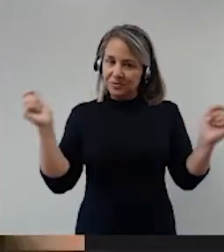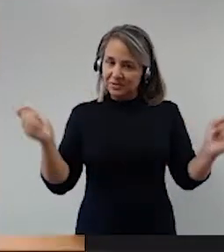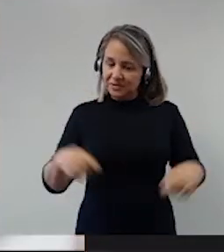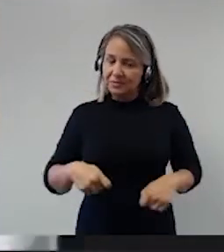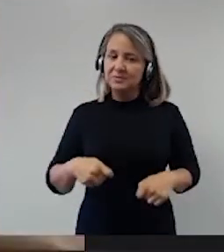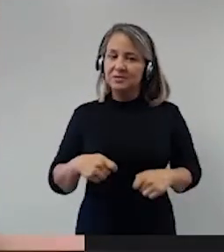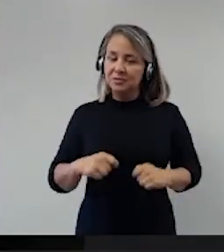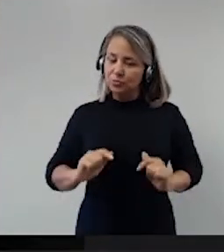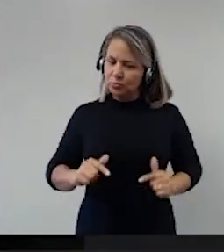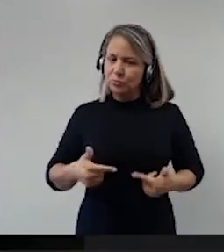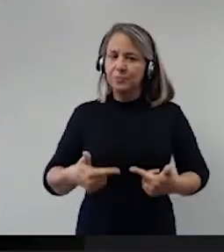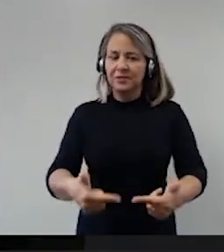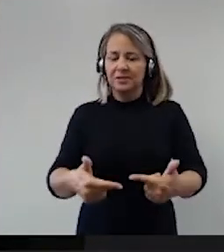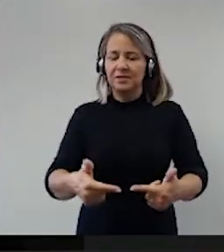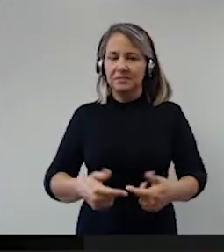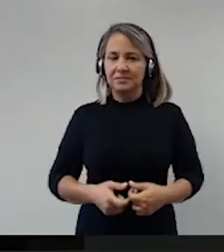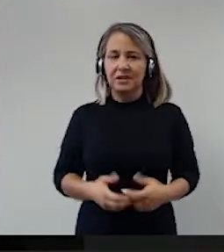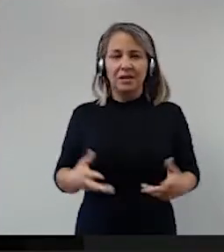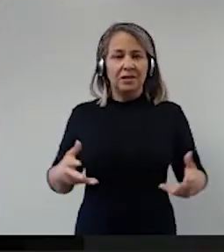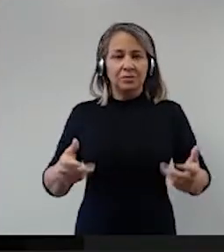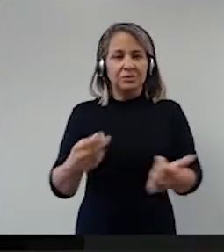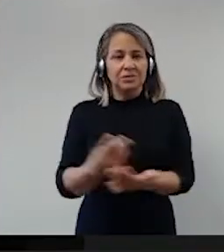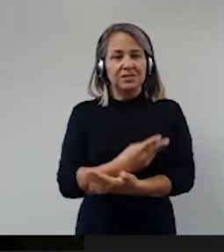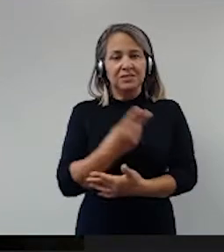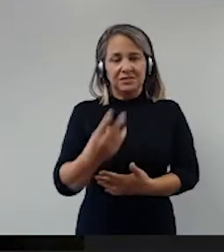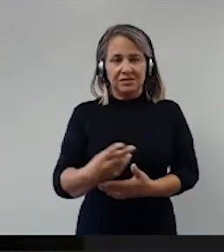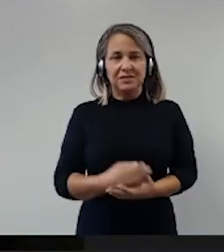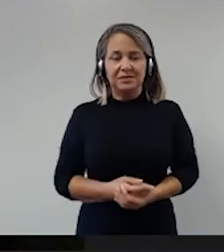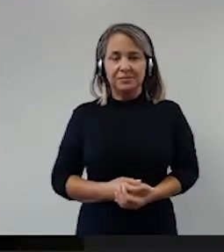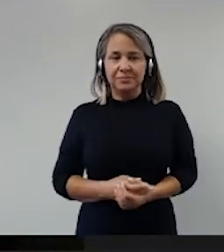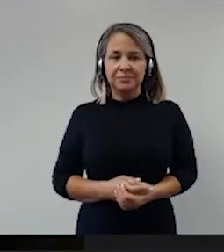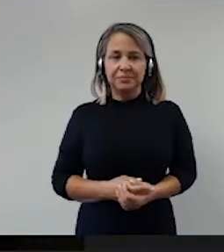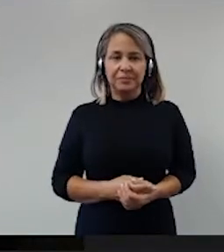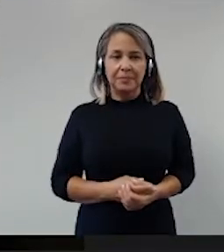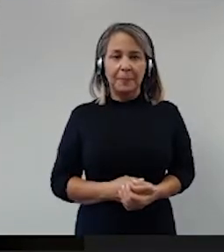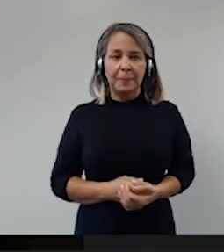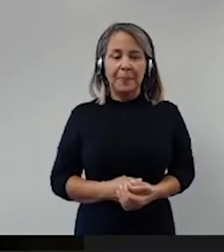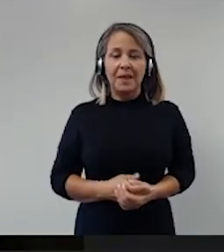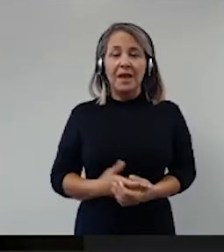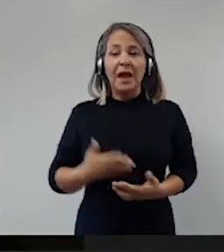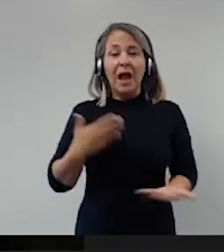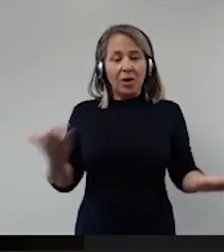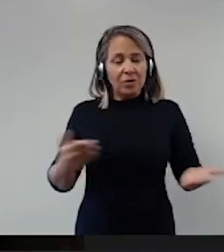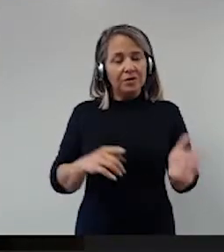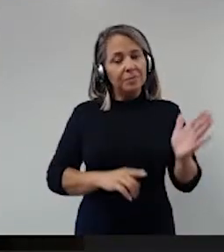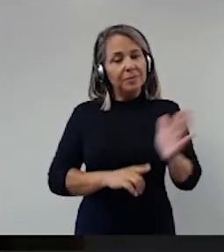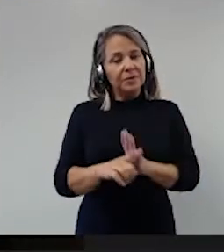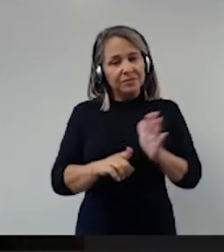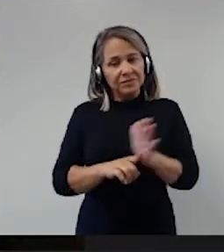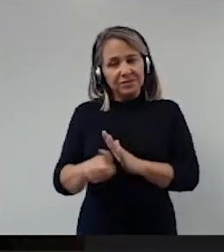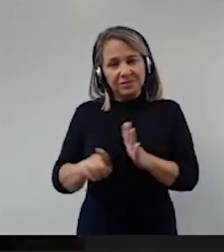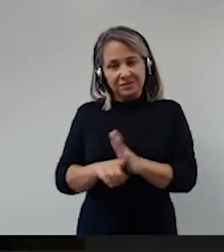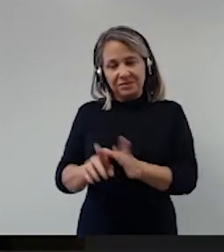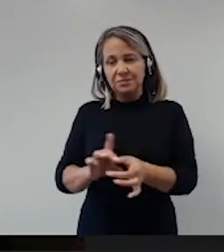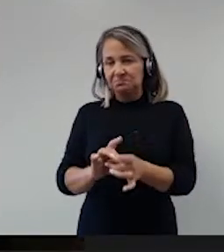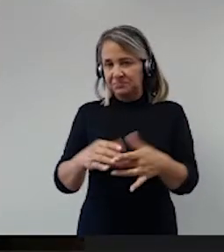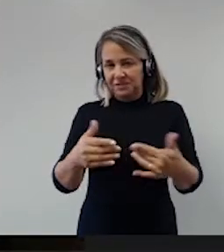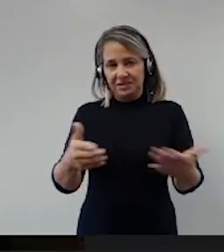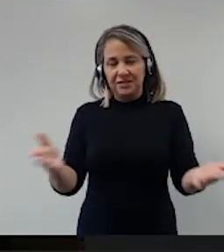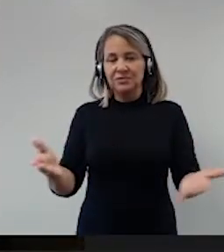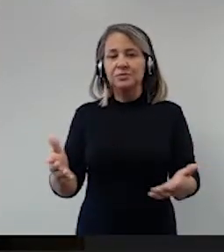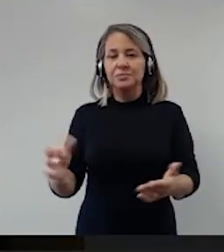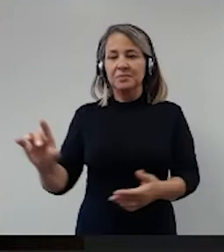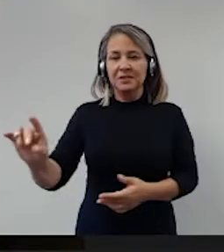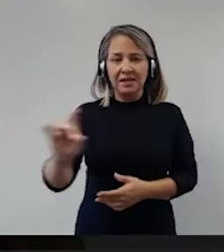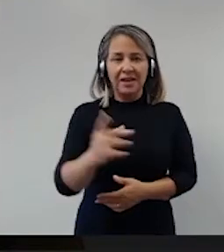superando tudo isso que vem acontecendo. Então, os meus questionamentos que eu deixo para os colegas, que falarão